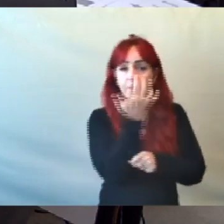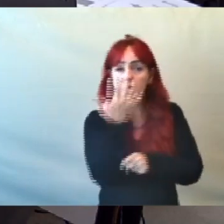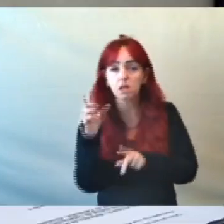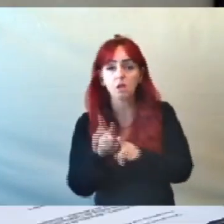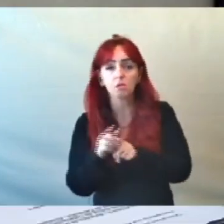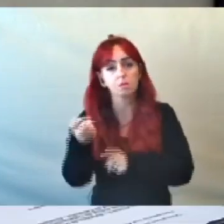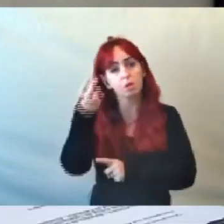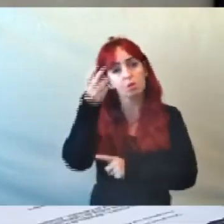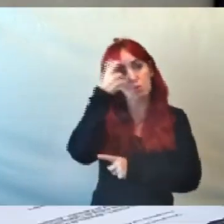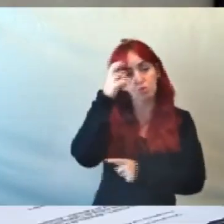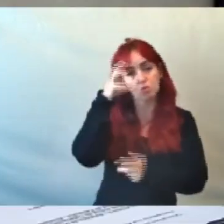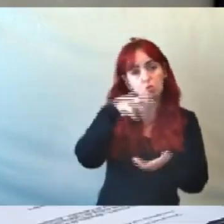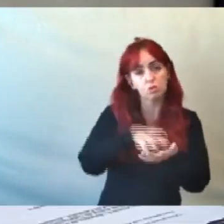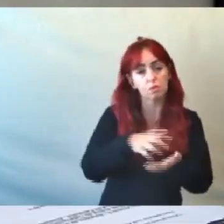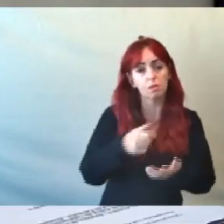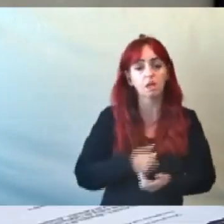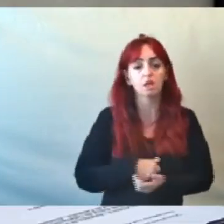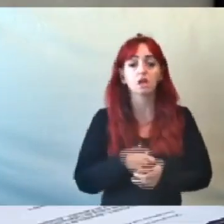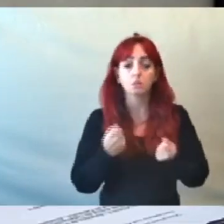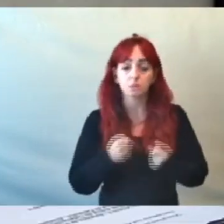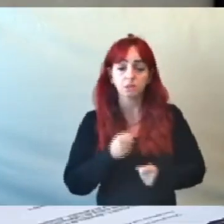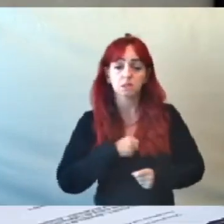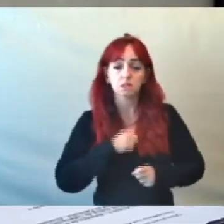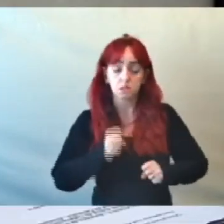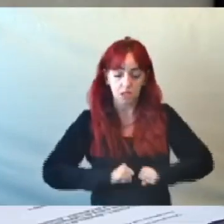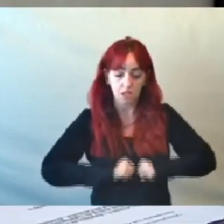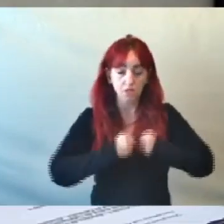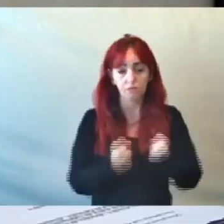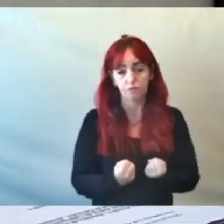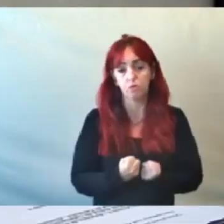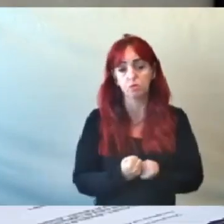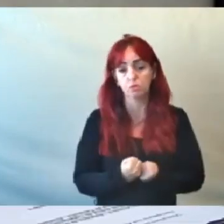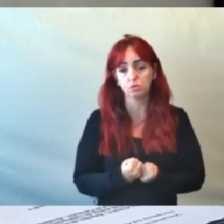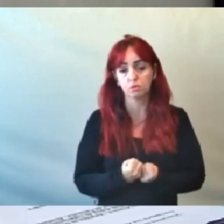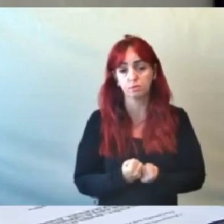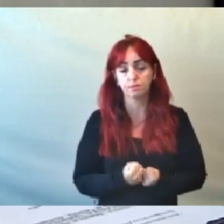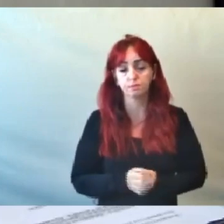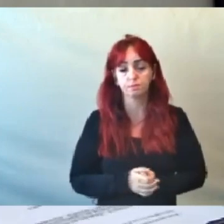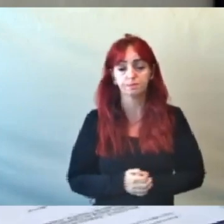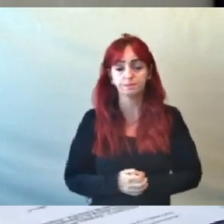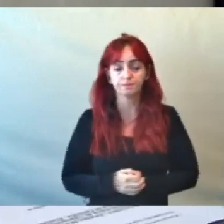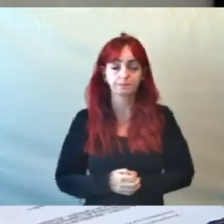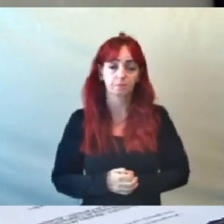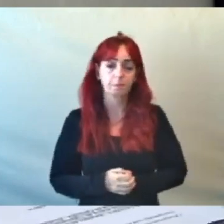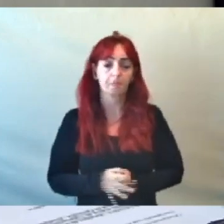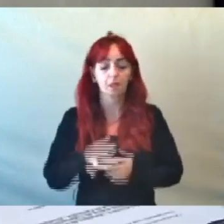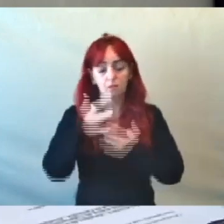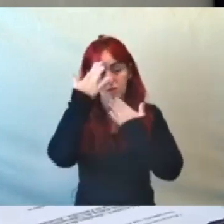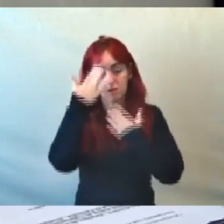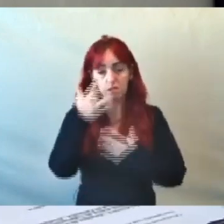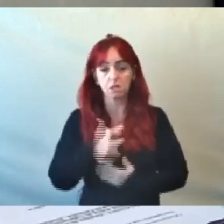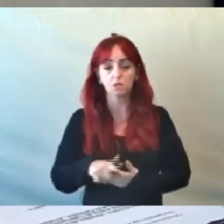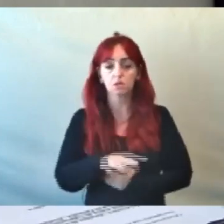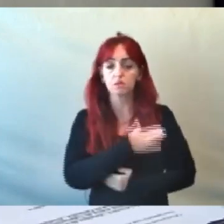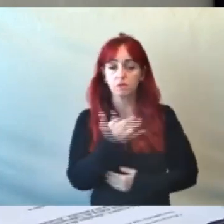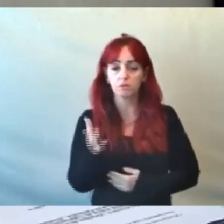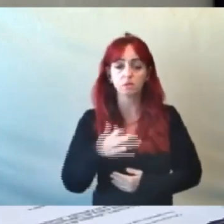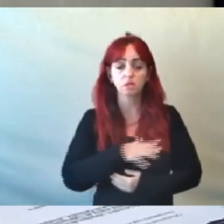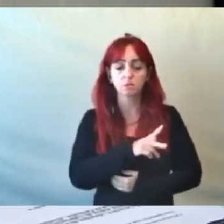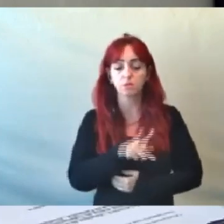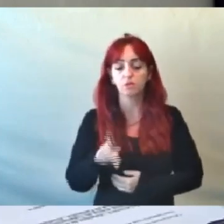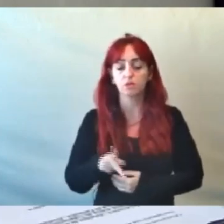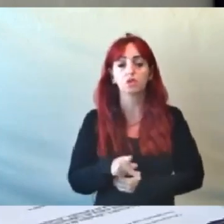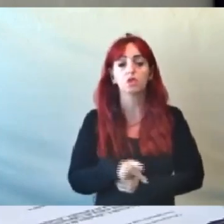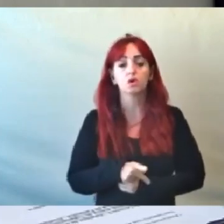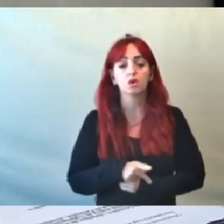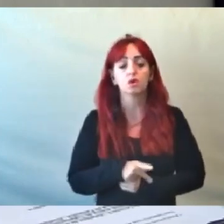boca para fora, igual, infelizmente, alguns gestores públicos têm feito. Então, agradeço mais uma vez vocês, professores, pelo brilhante trabalho acadêmico,